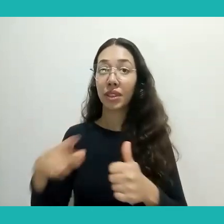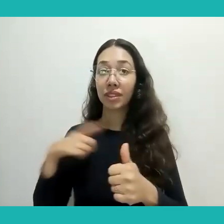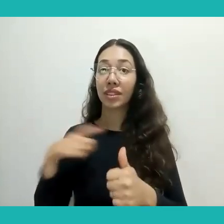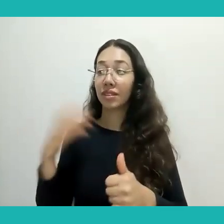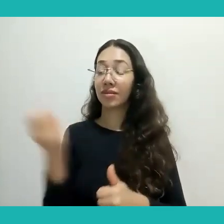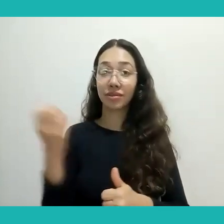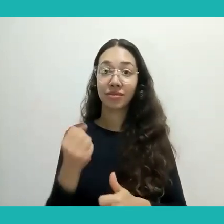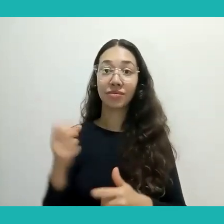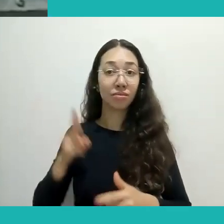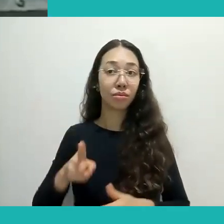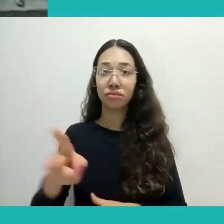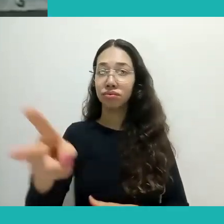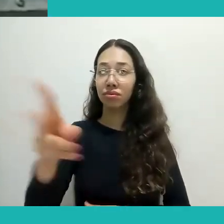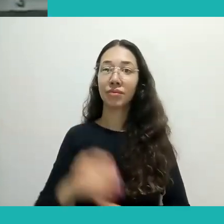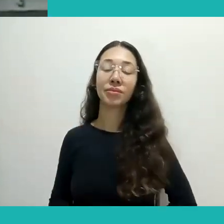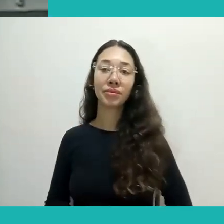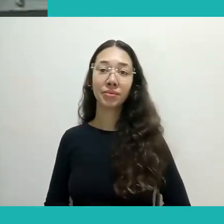pensionistas vitalícias.